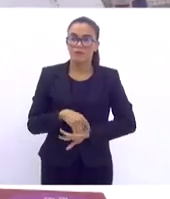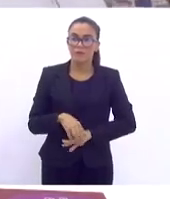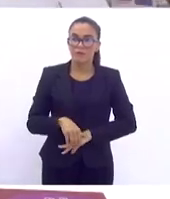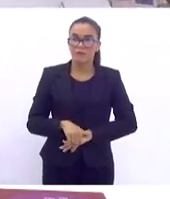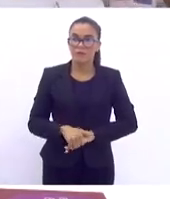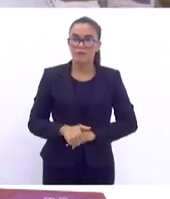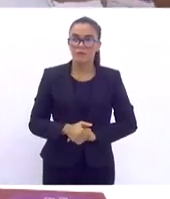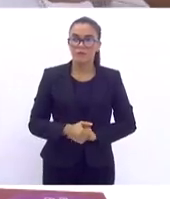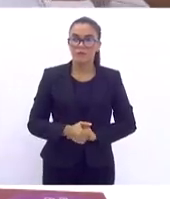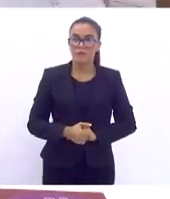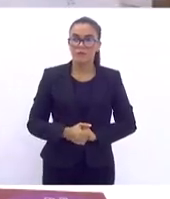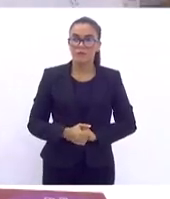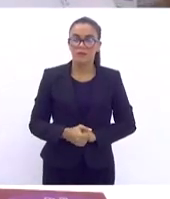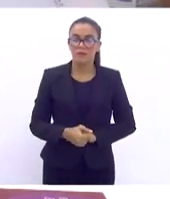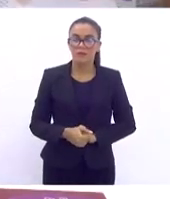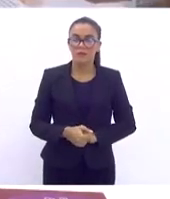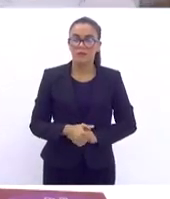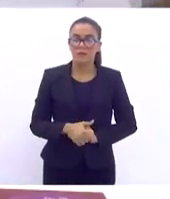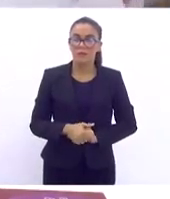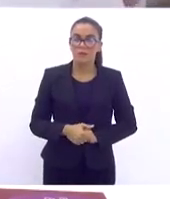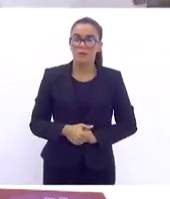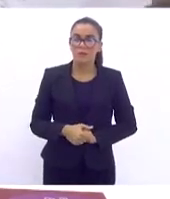de vista